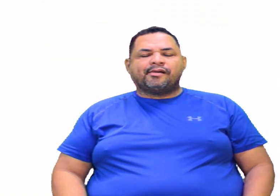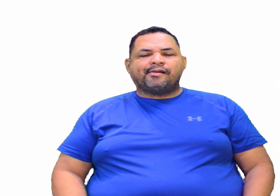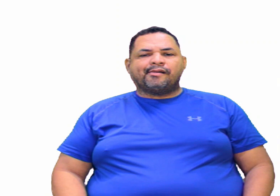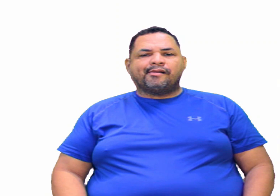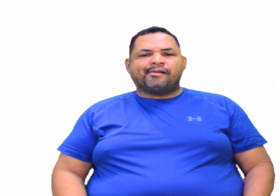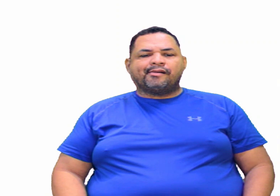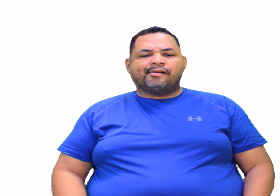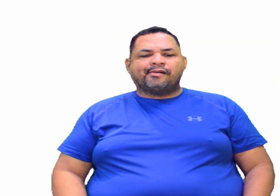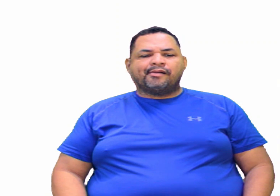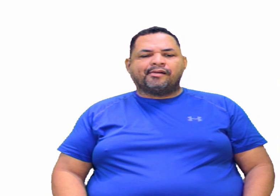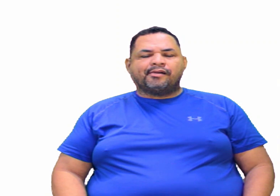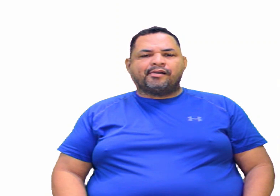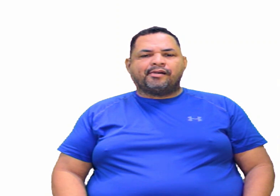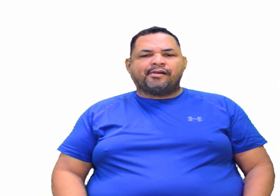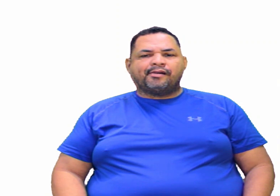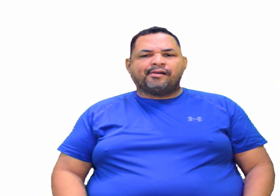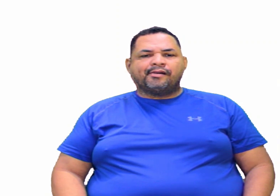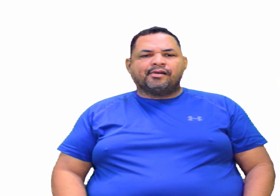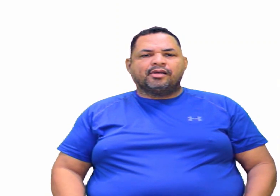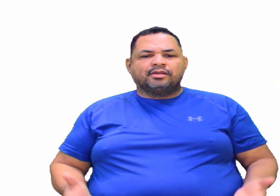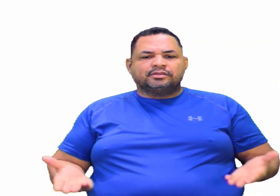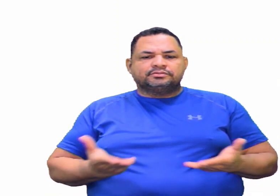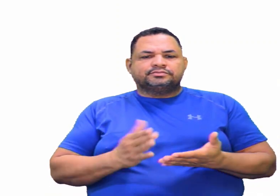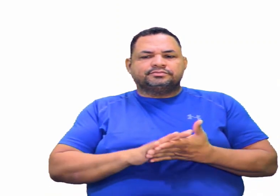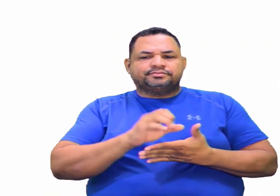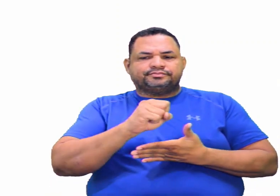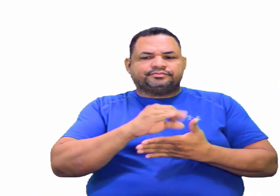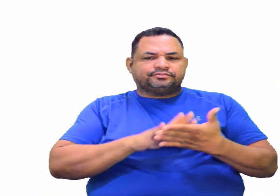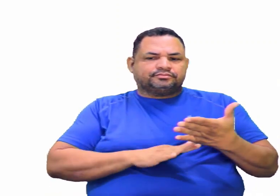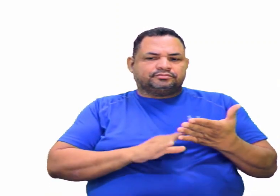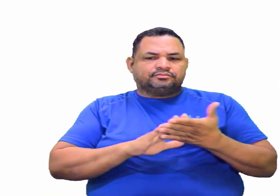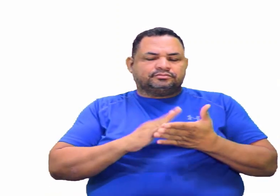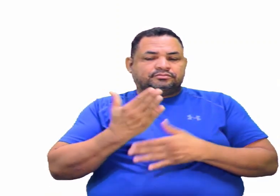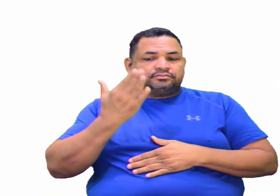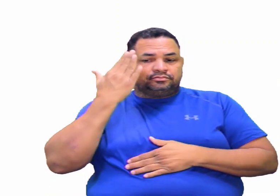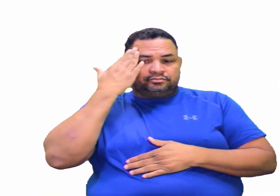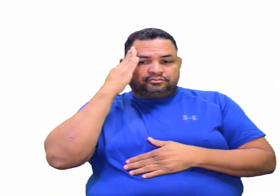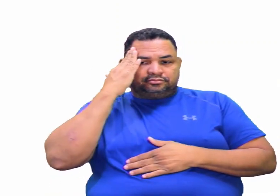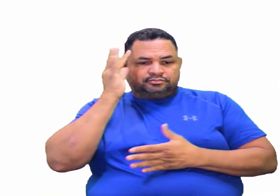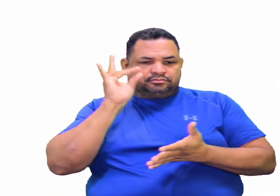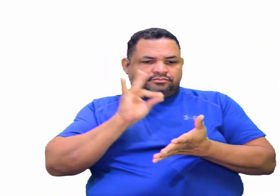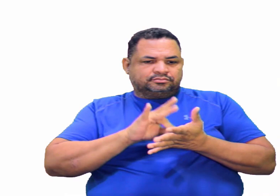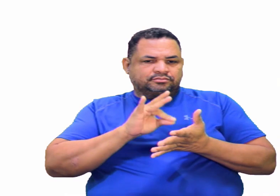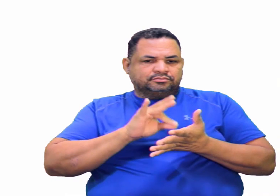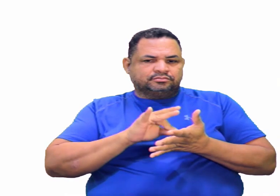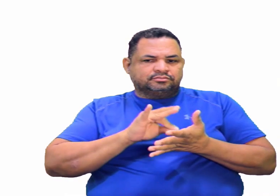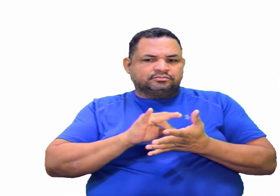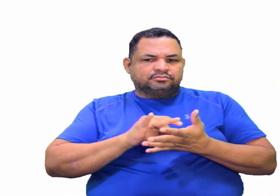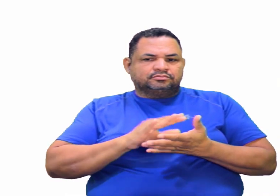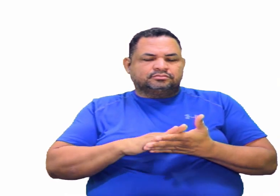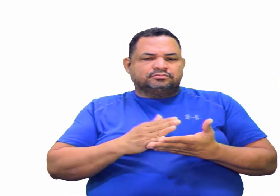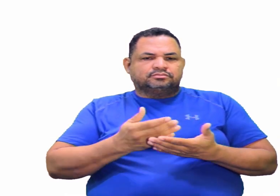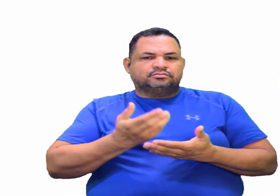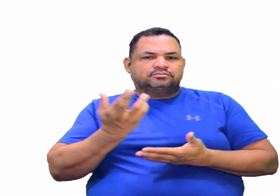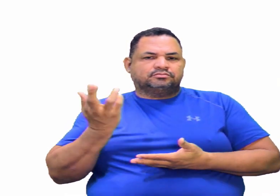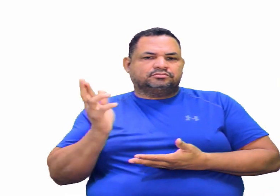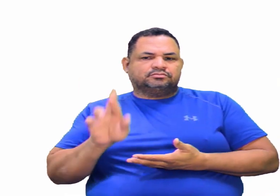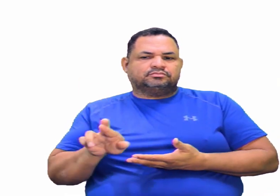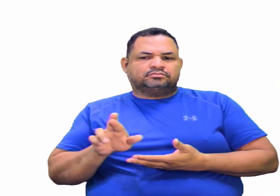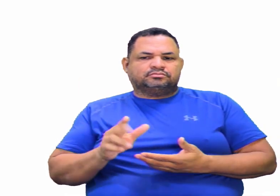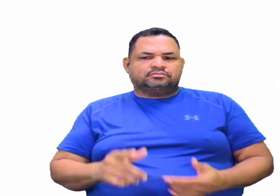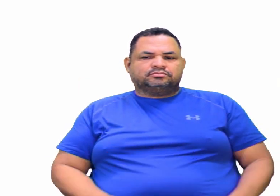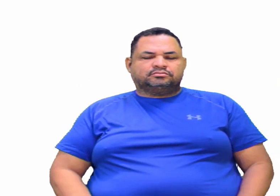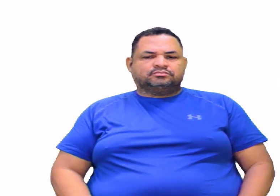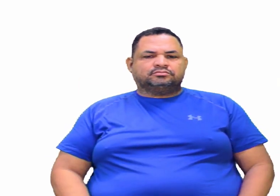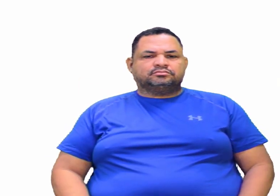nós temos aqui uma atividade só para ver se você entendeu realmente o que a gente está passando. Hora de recuperar. Então